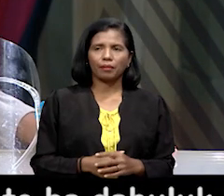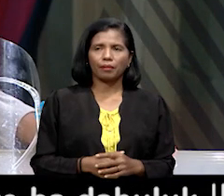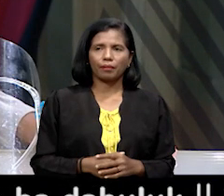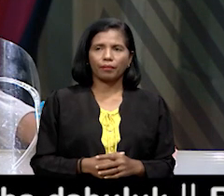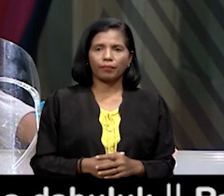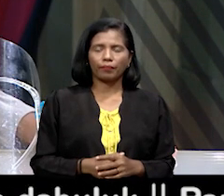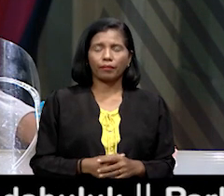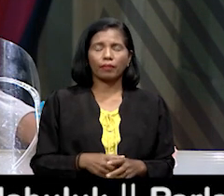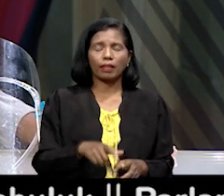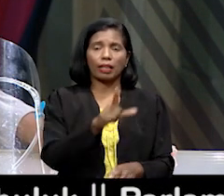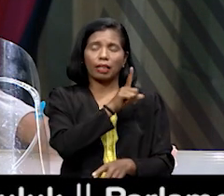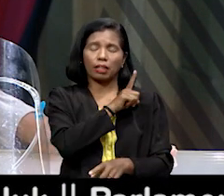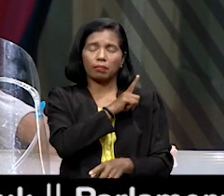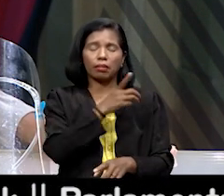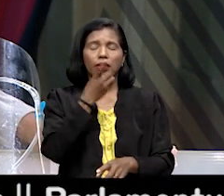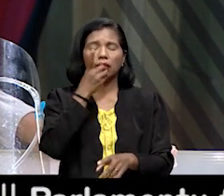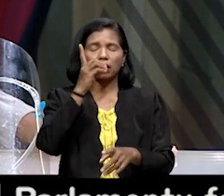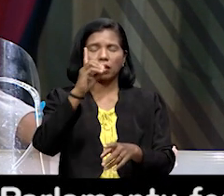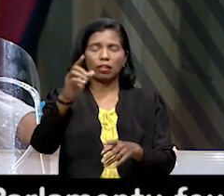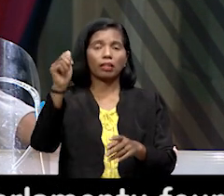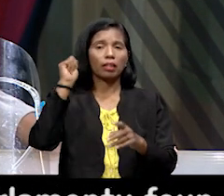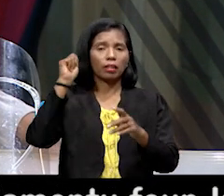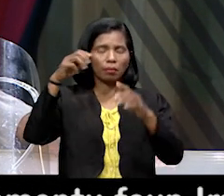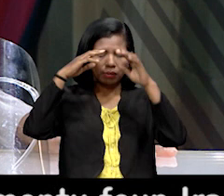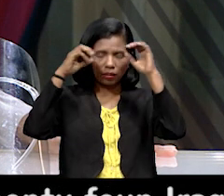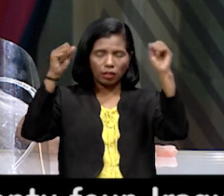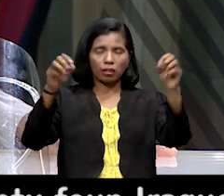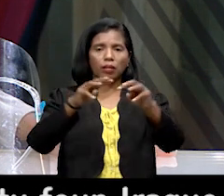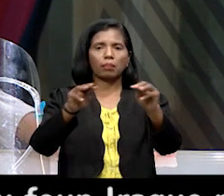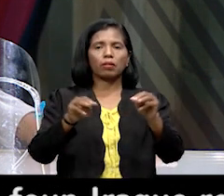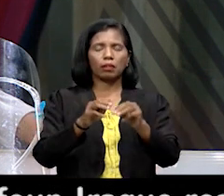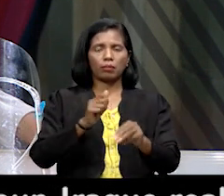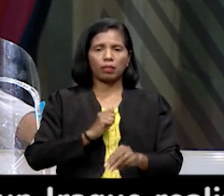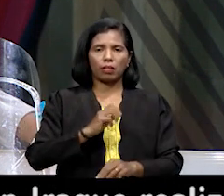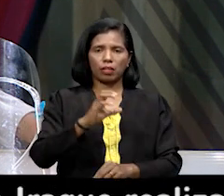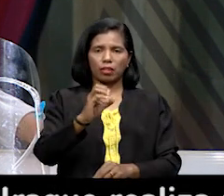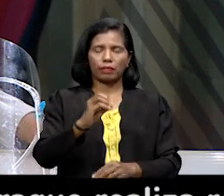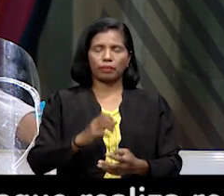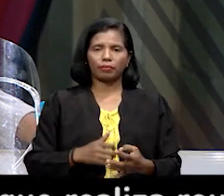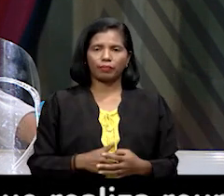Lira Nantimur se declara na candidatura para presidente da República e o município Ainaro.